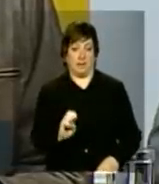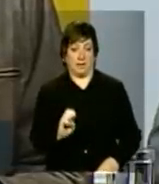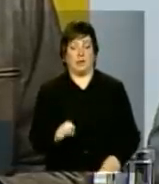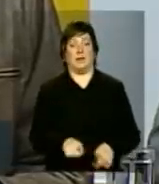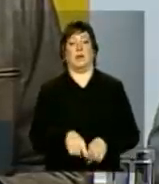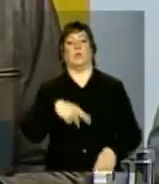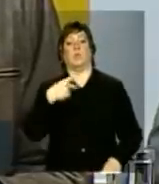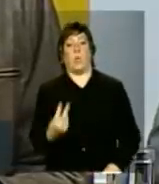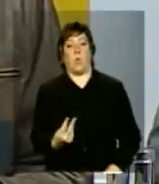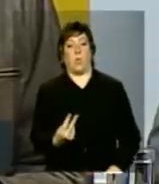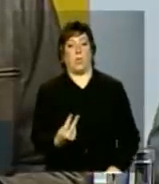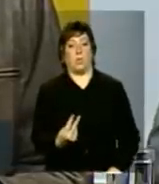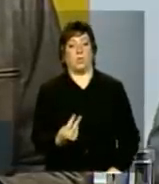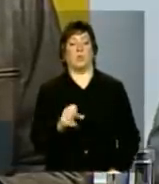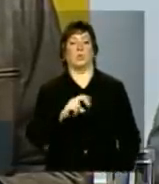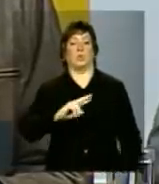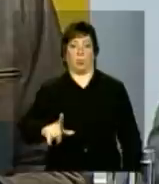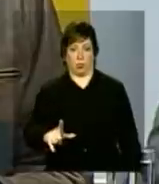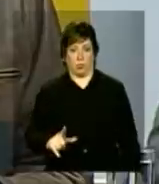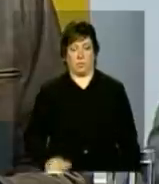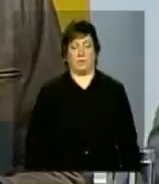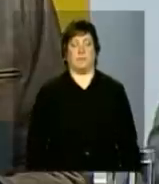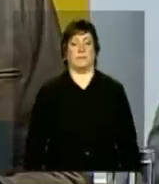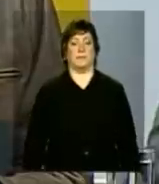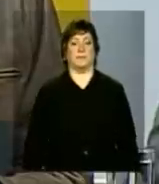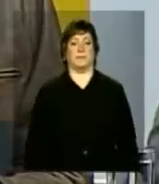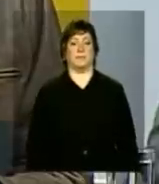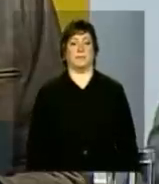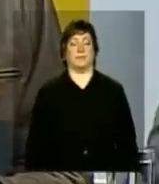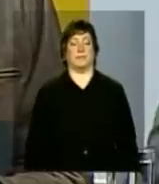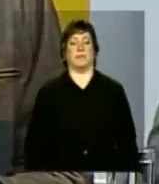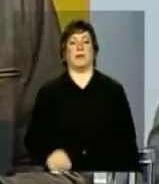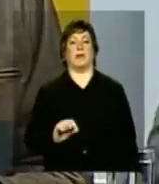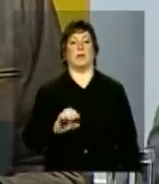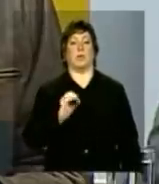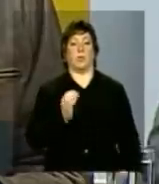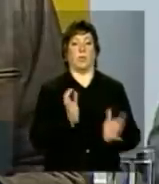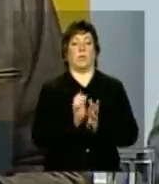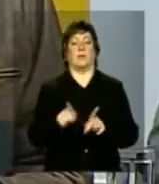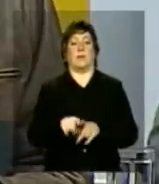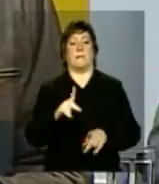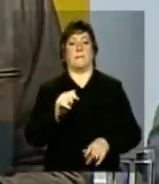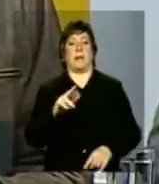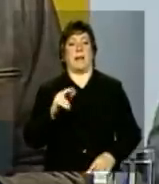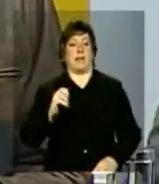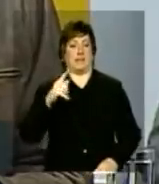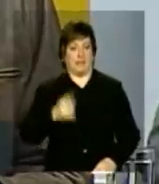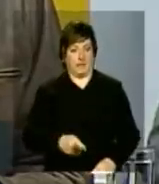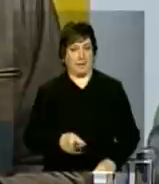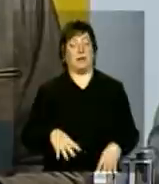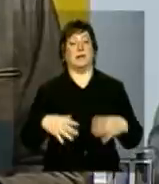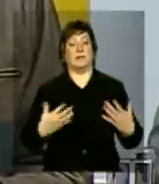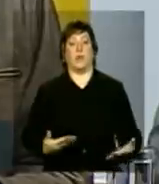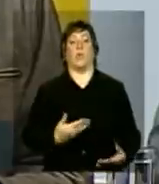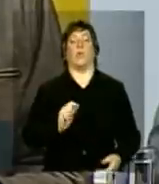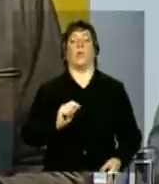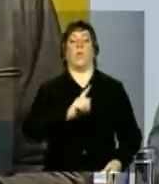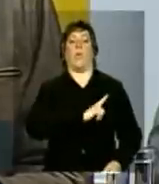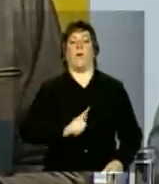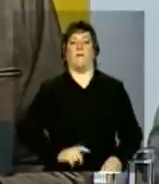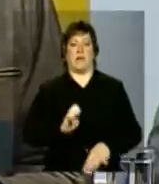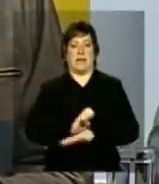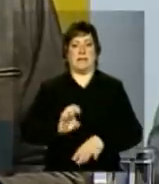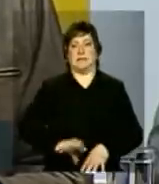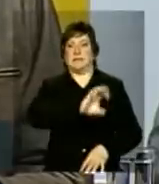e dois do Sul Rio Grande do Sul e Paraná Então os governos estaduais